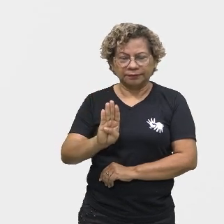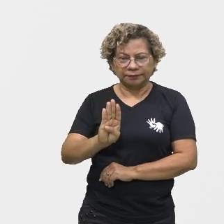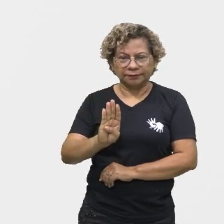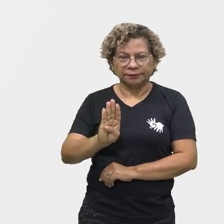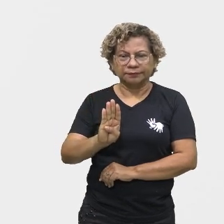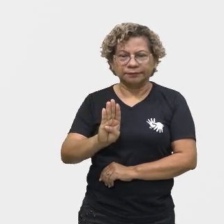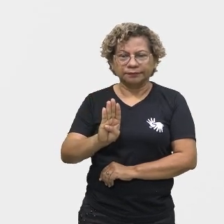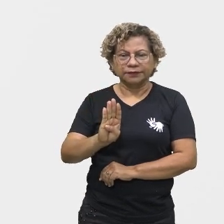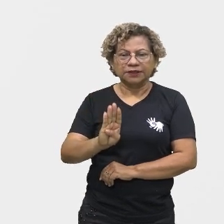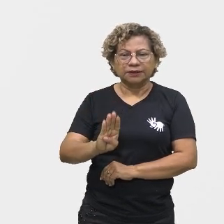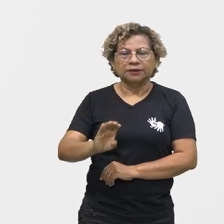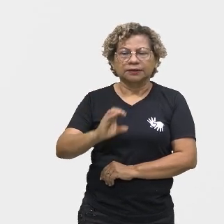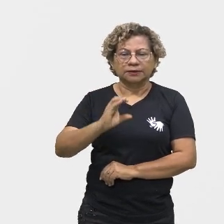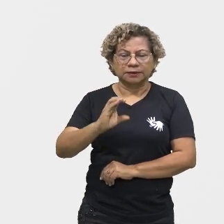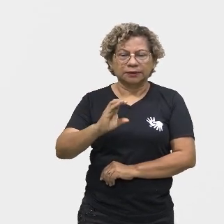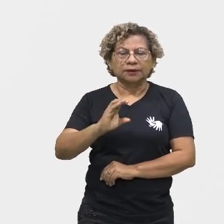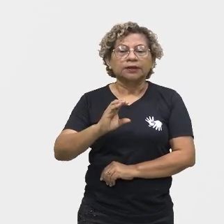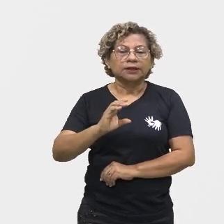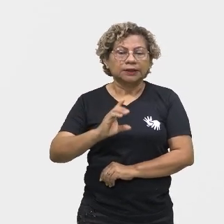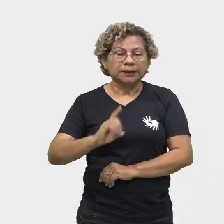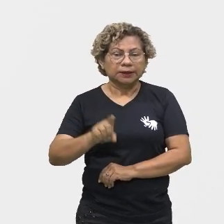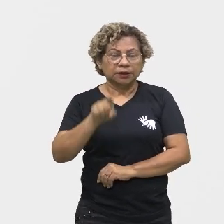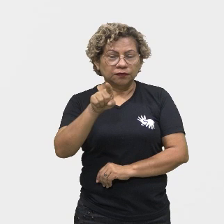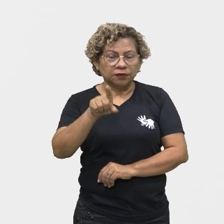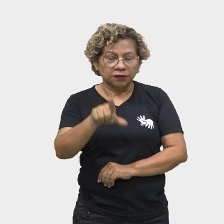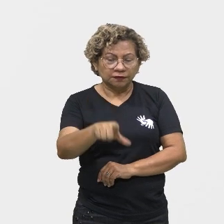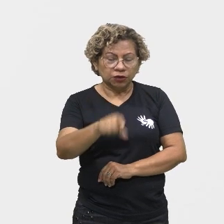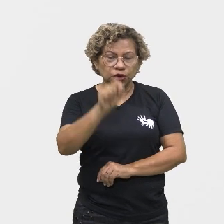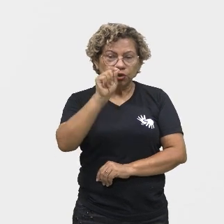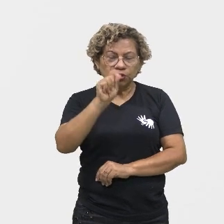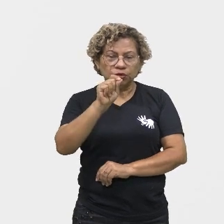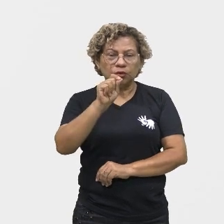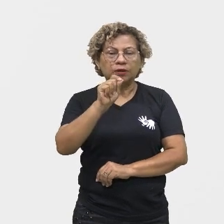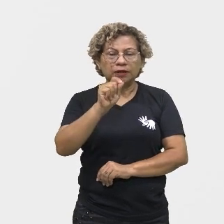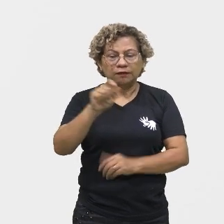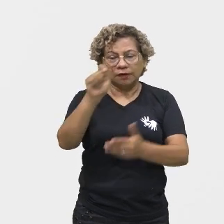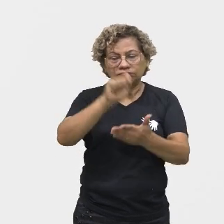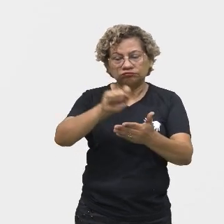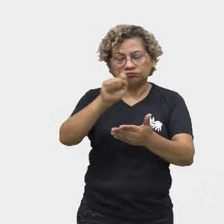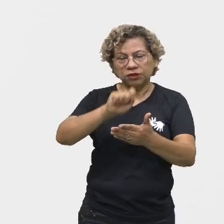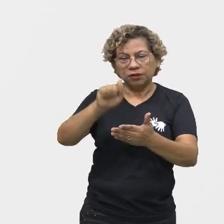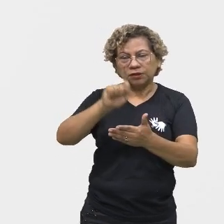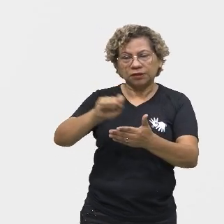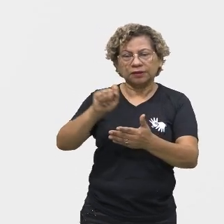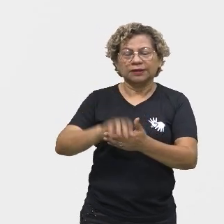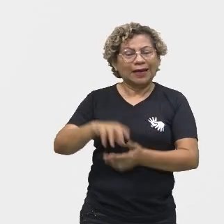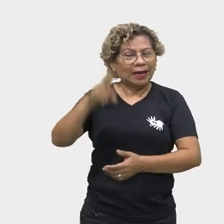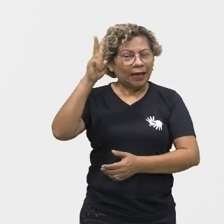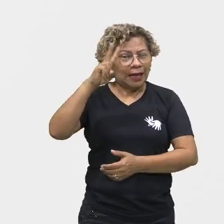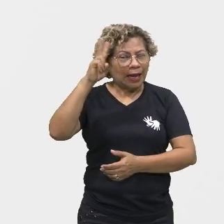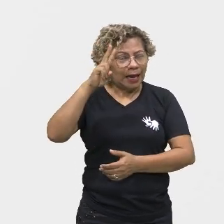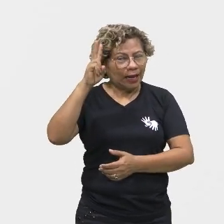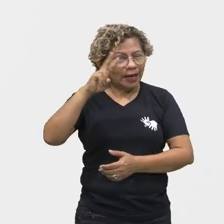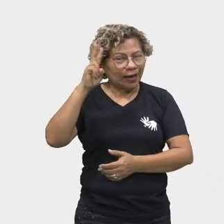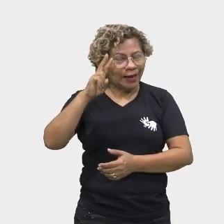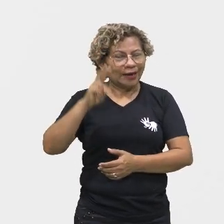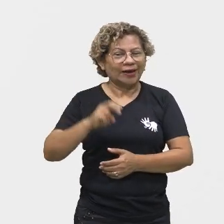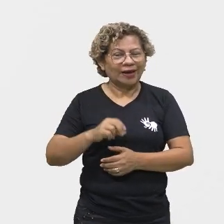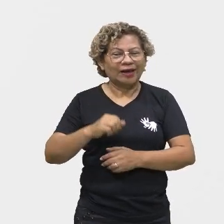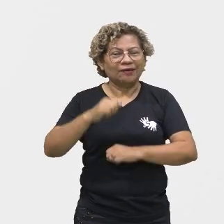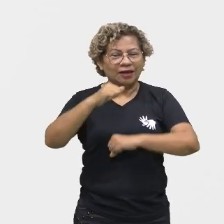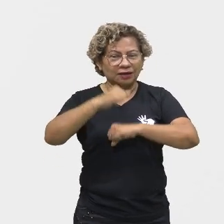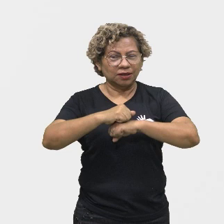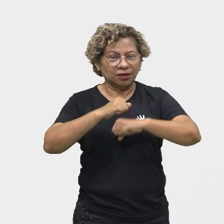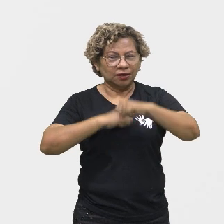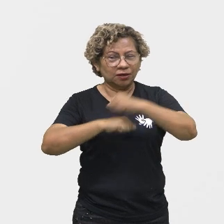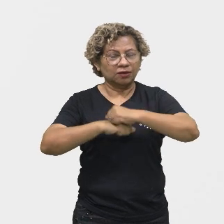né, nós temos 4, vai preencher então ali corretamente essa lacuna. Lembrem-se da estrutura de formação